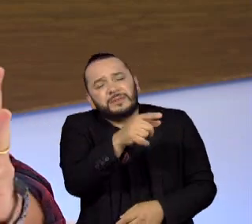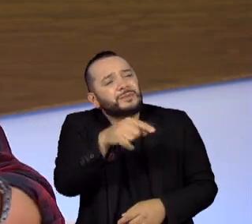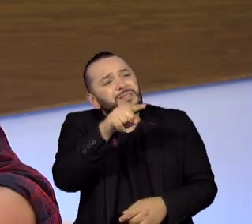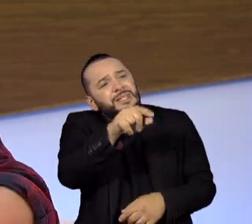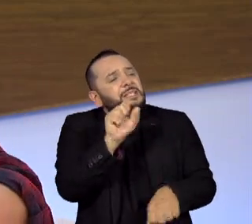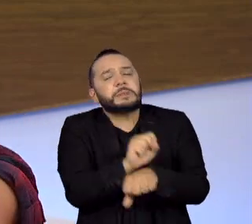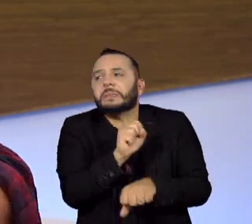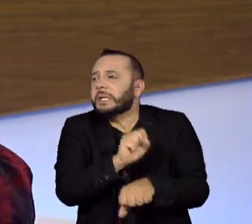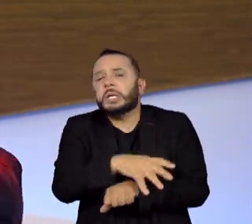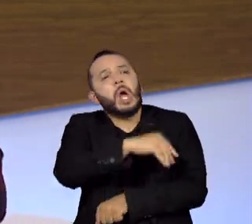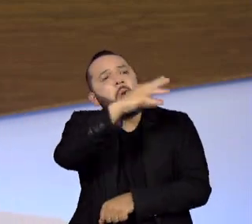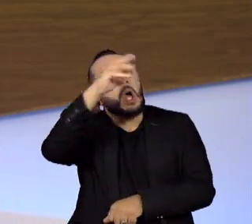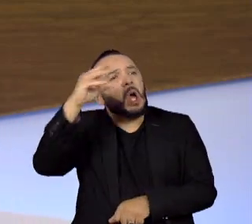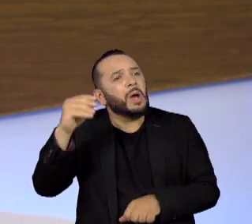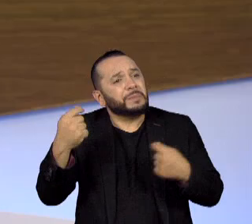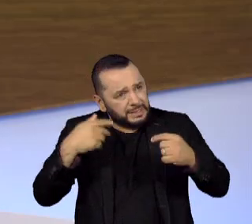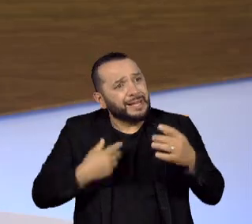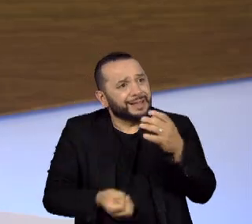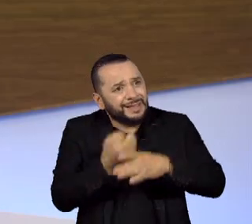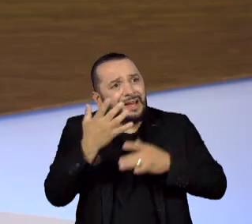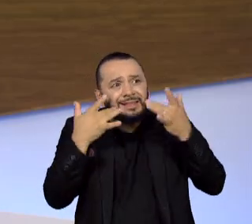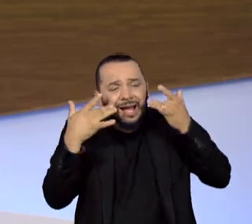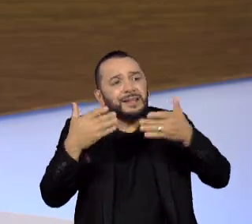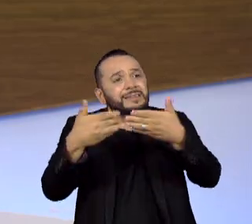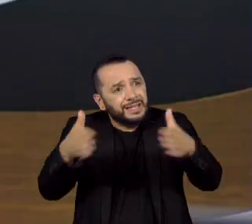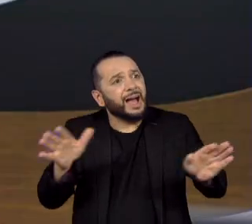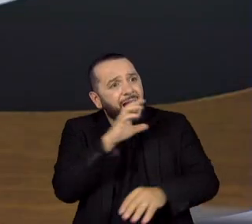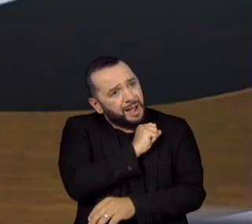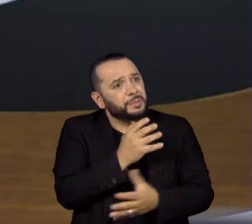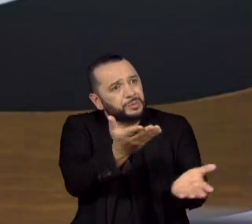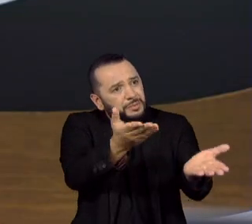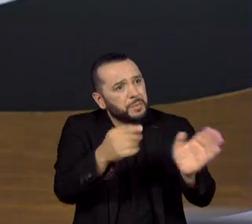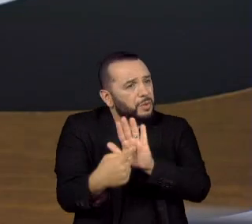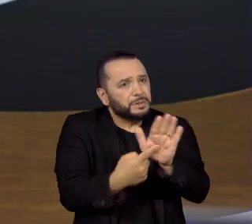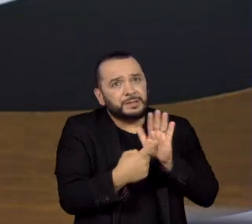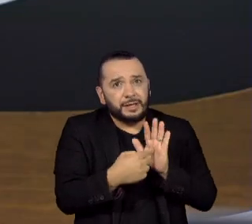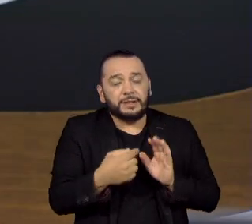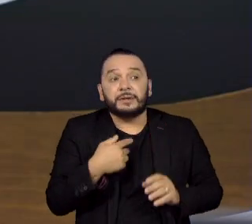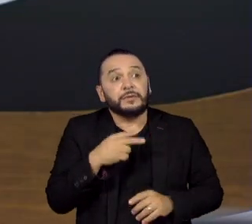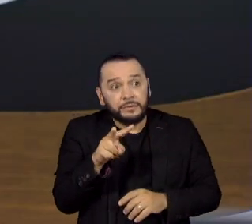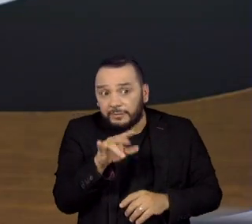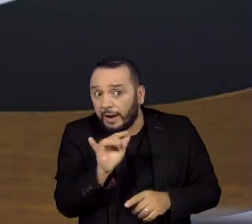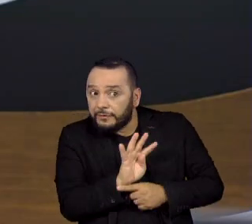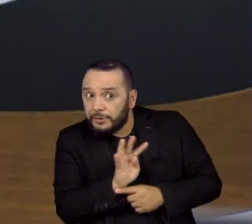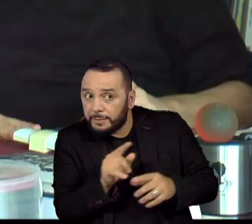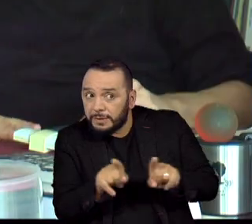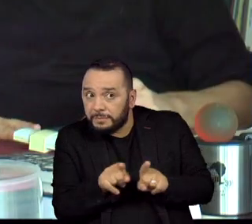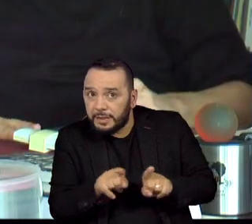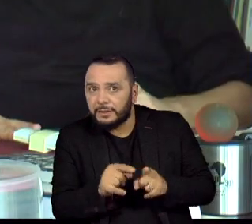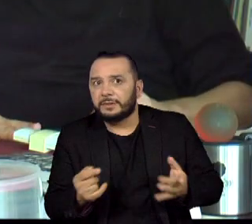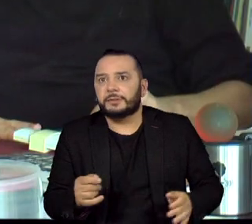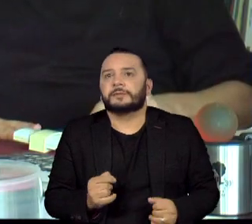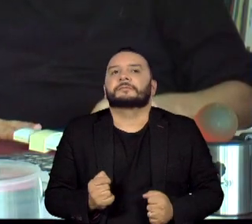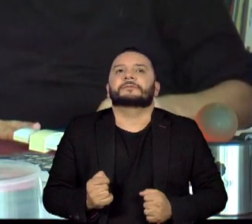que não montar isso e estrear E eu vou pegar uma carona querendo saber se vai virar um filme também.